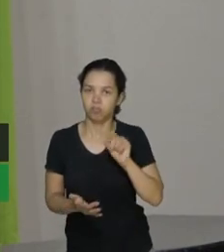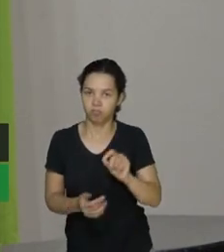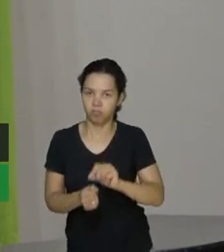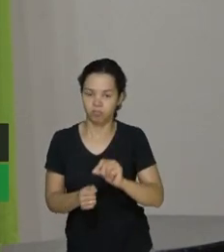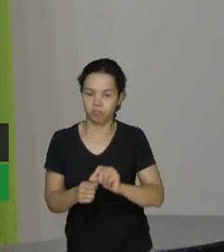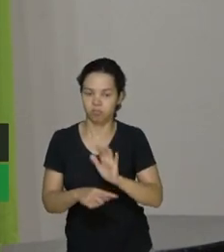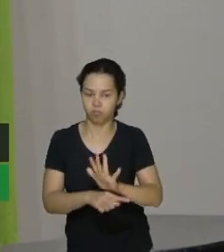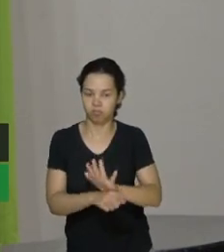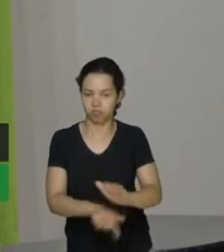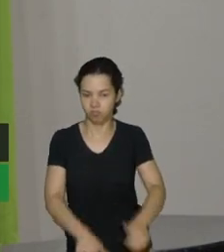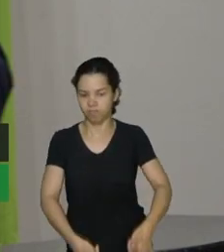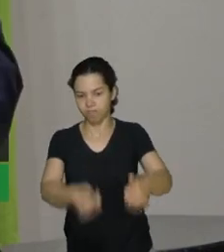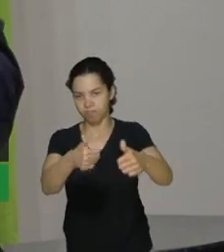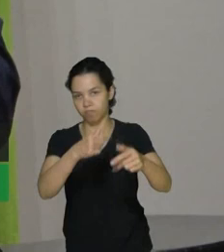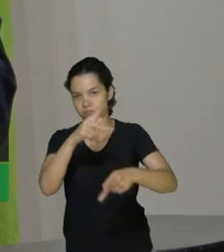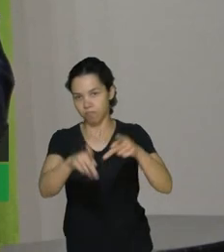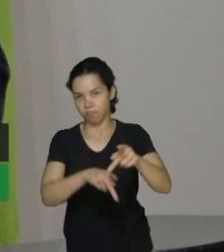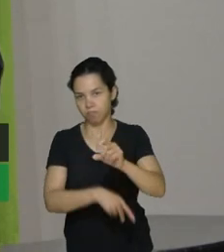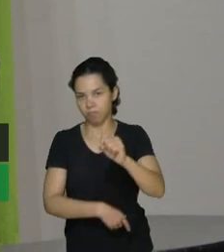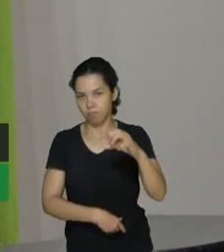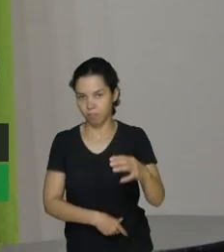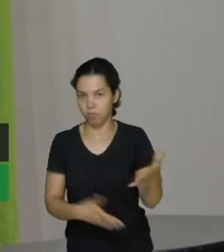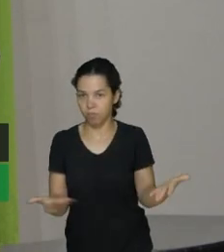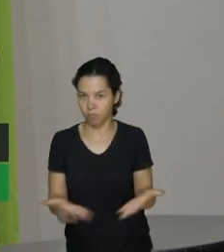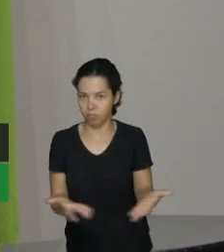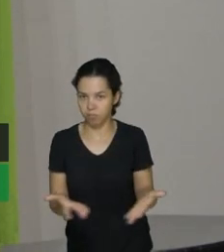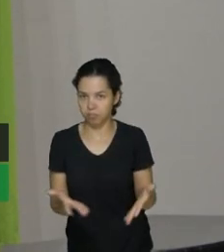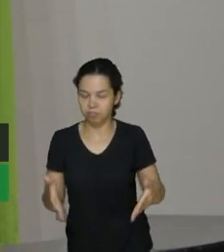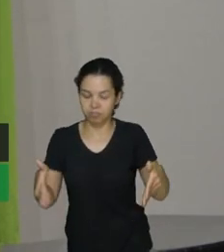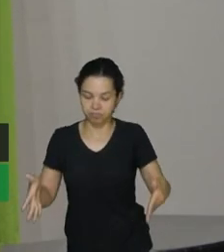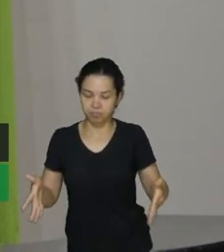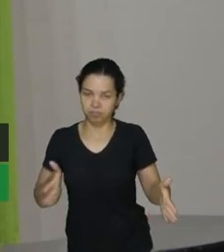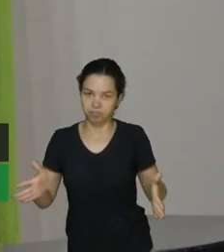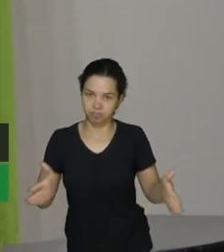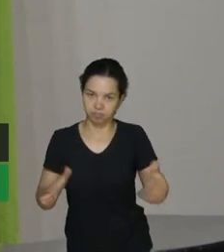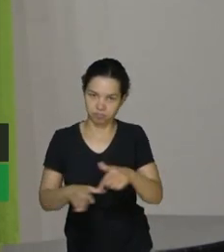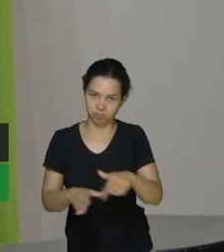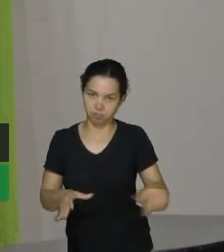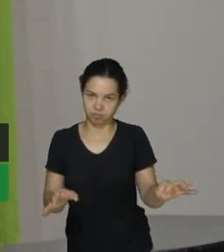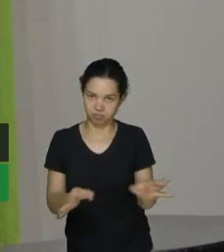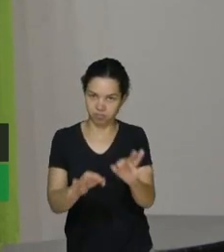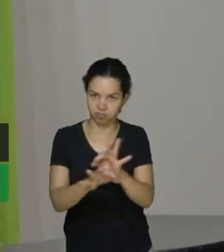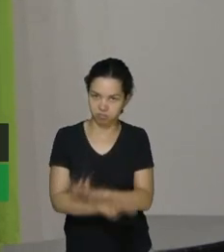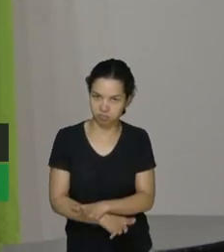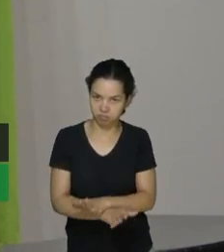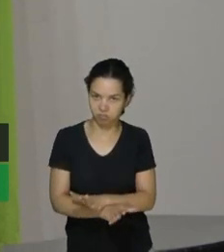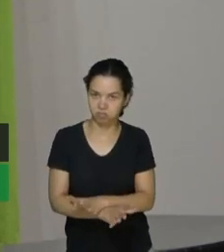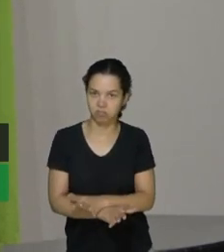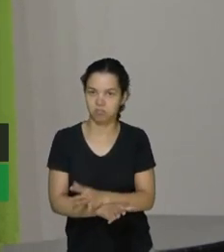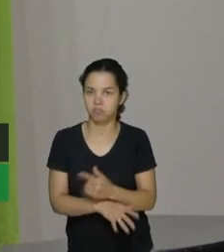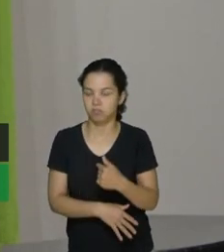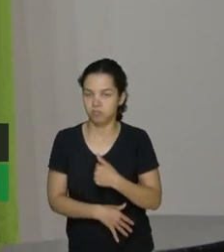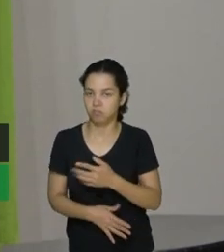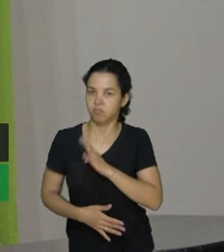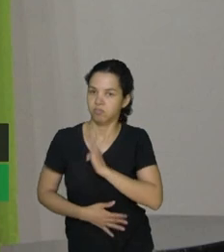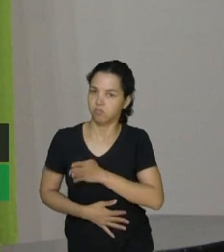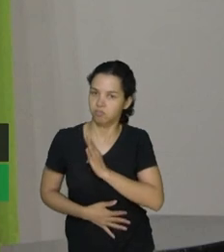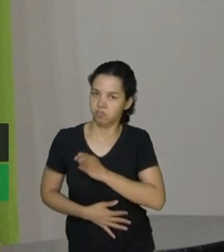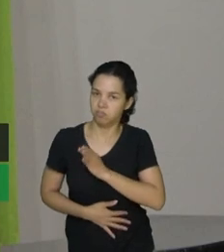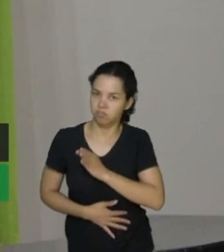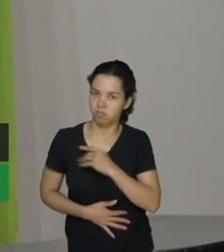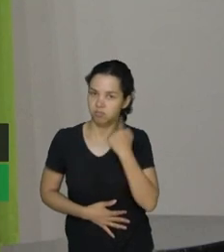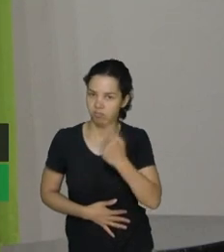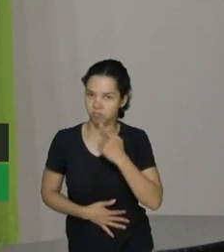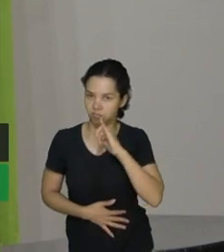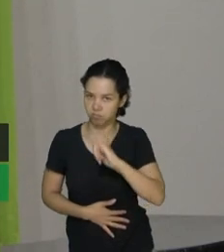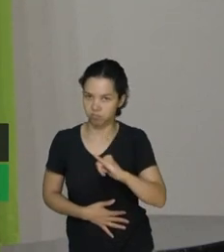povo catarinense. Hoje se encerra um mandato, se encerra um ciclo, mas com coração, deputado Gerry,